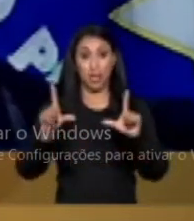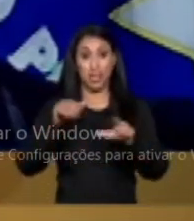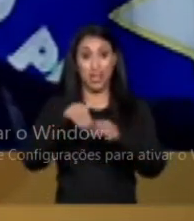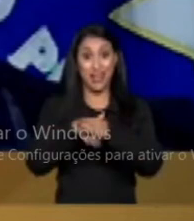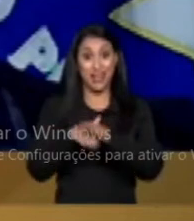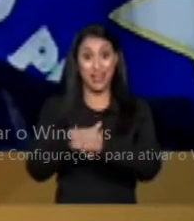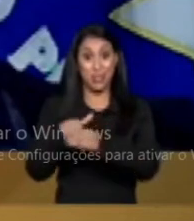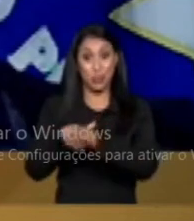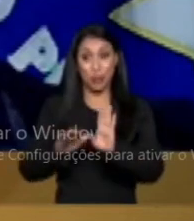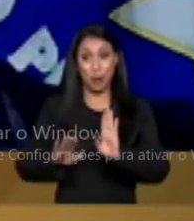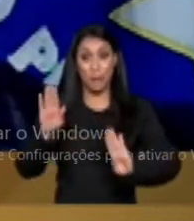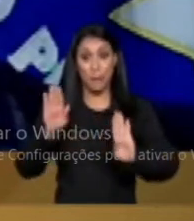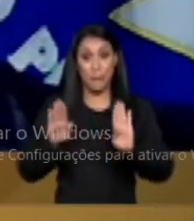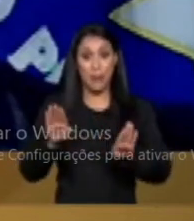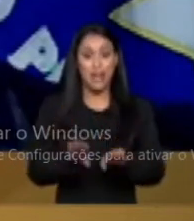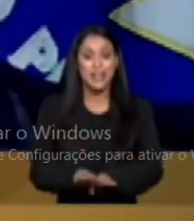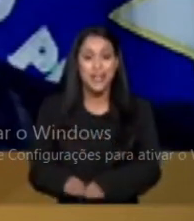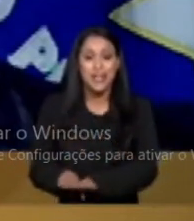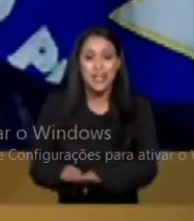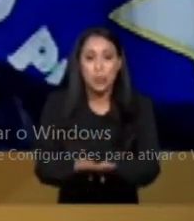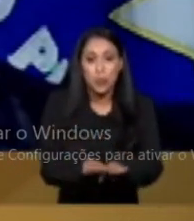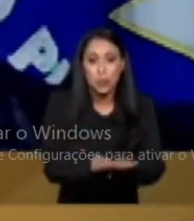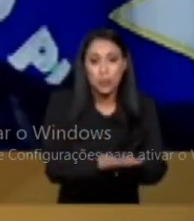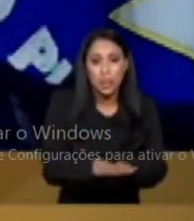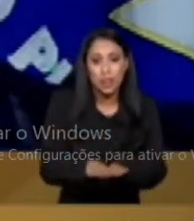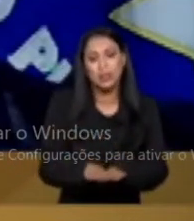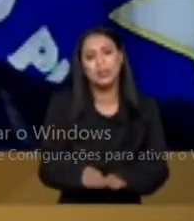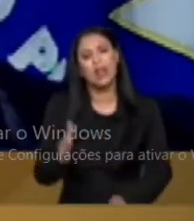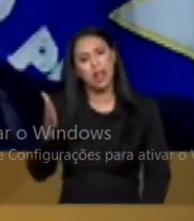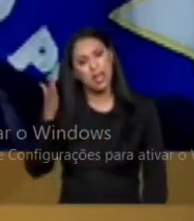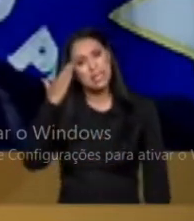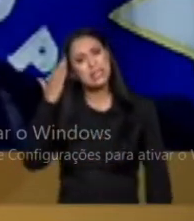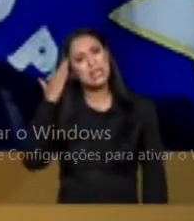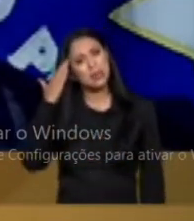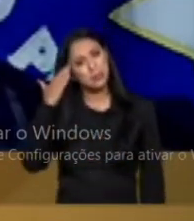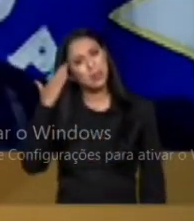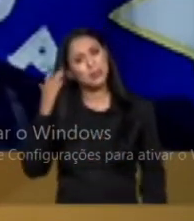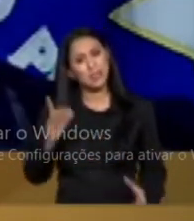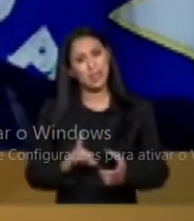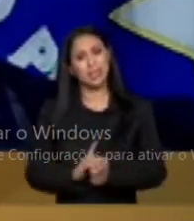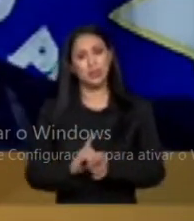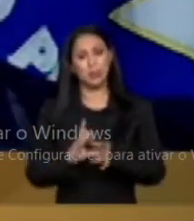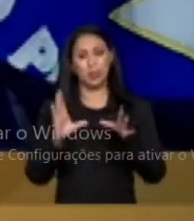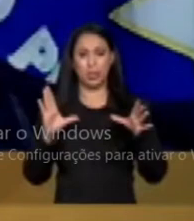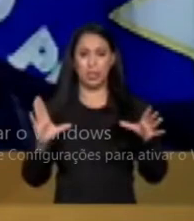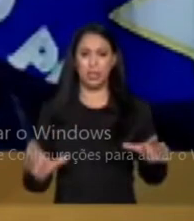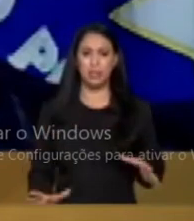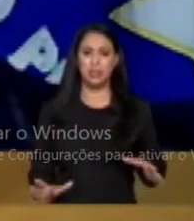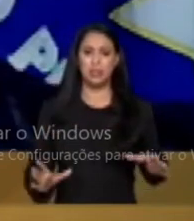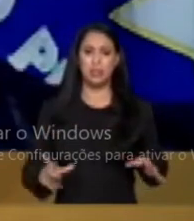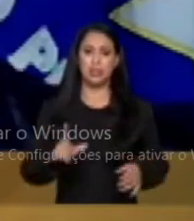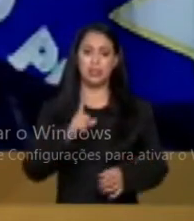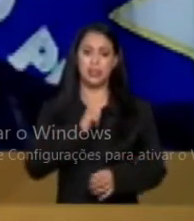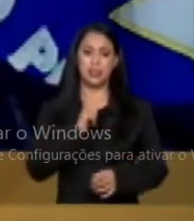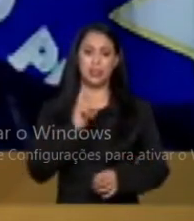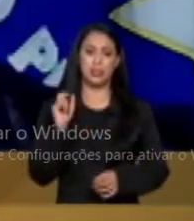da igualdade de todos. Todos sabem que a democracia se atém